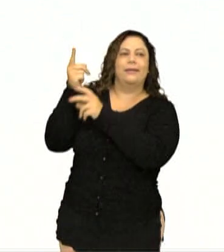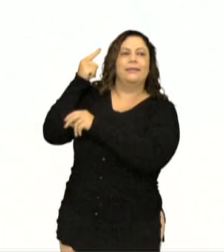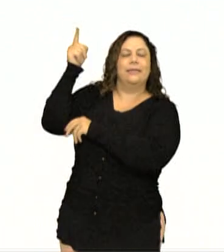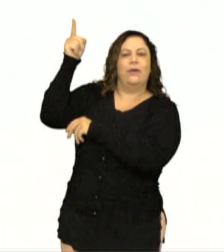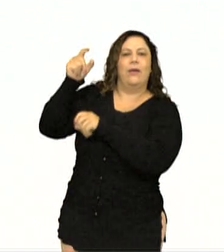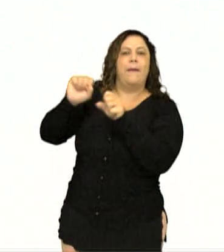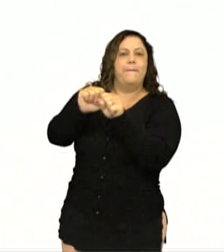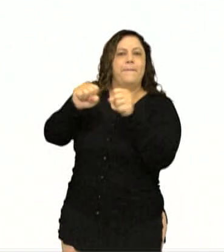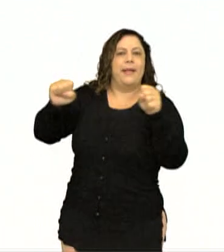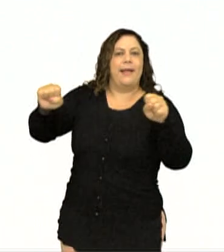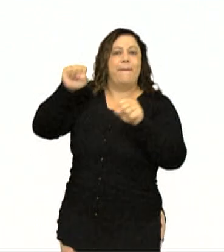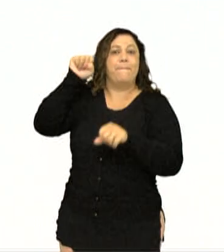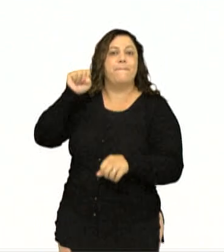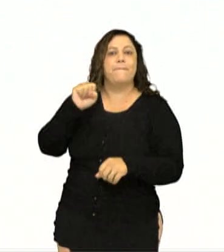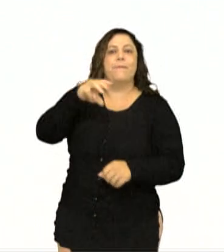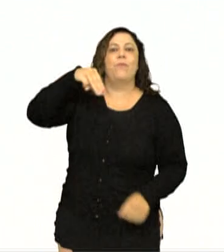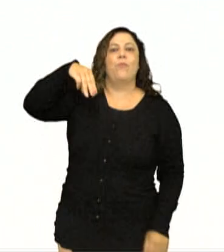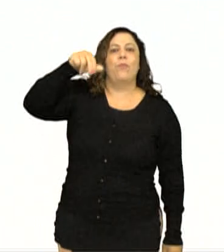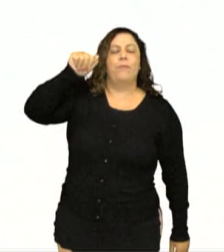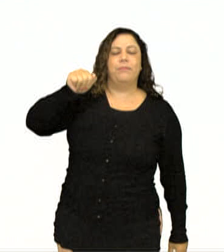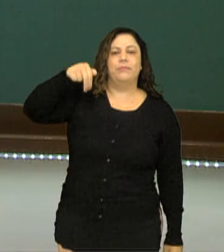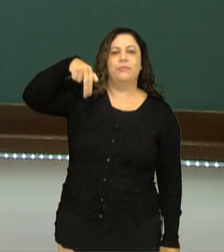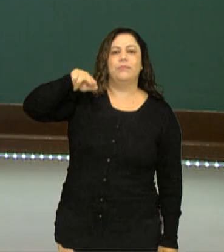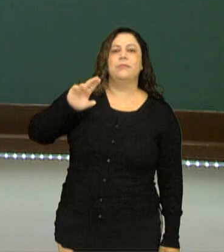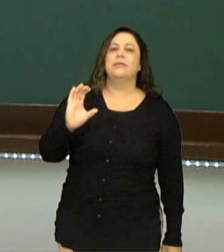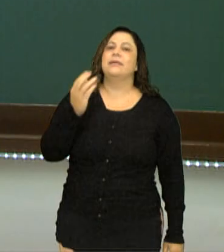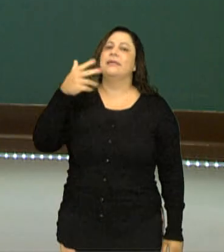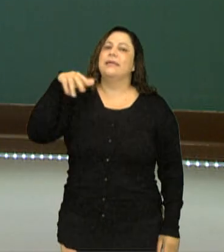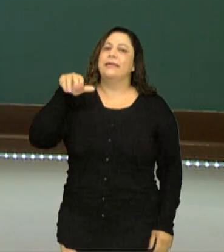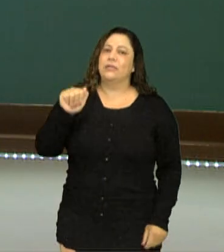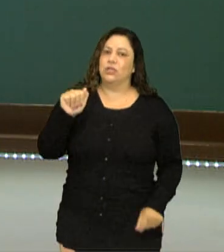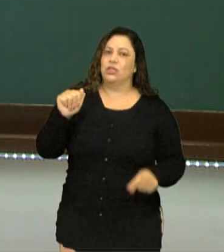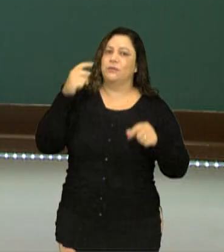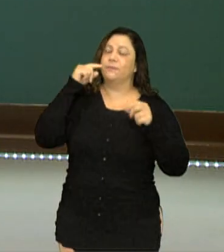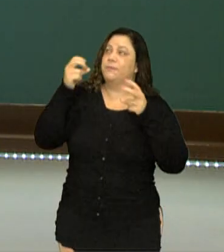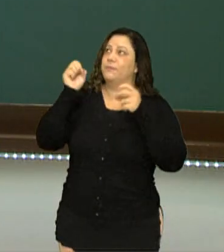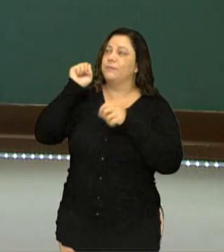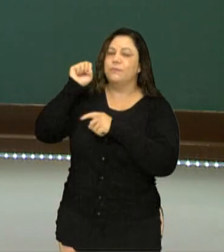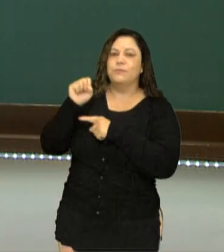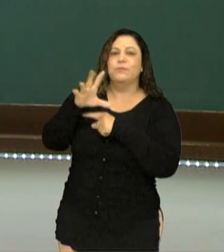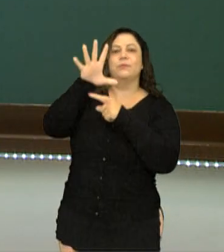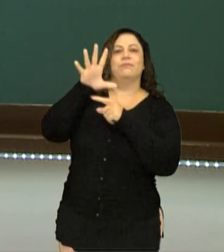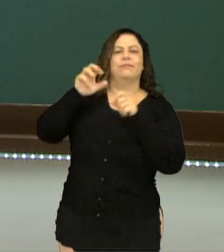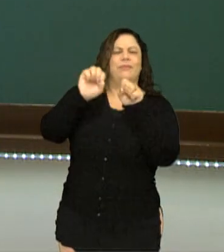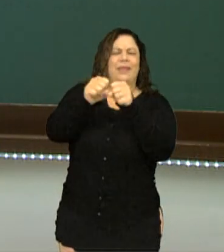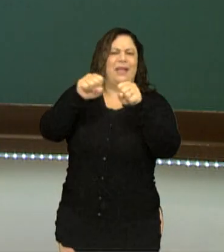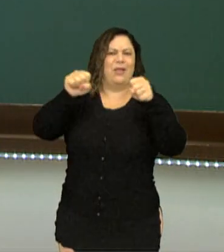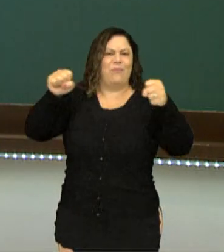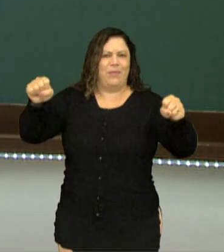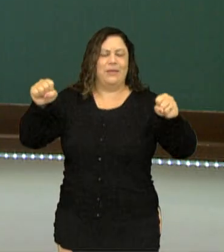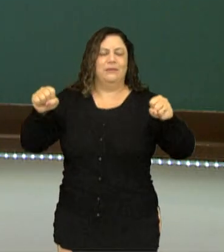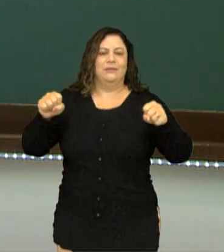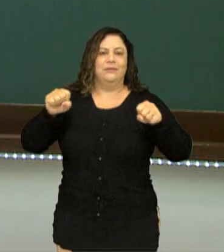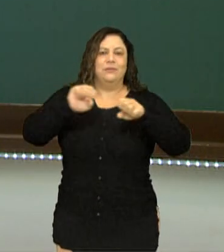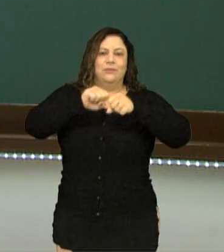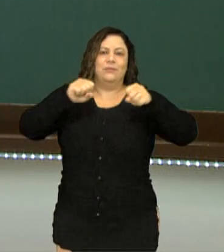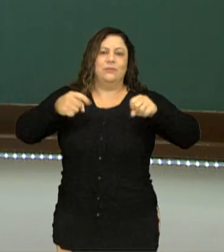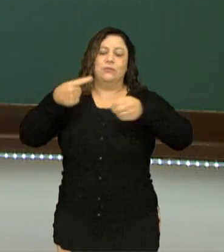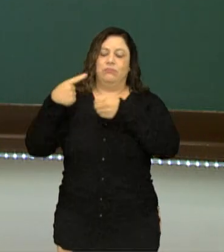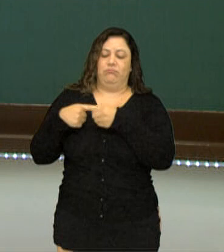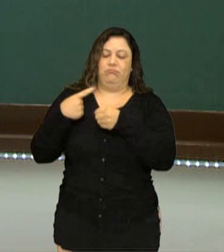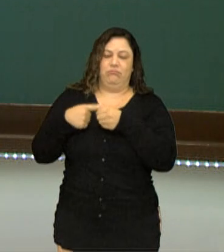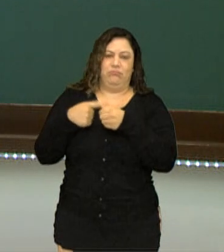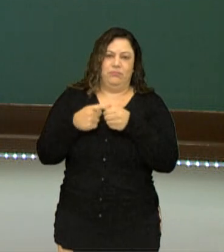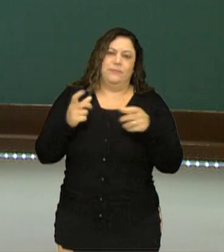expansão da mancha urbana. É um processo de aumento dessa área urbanizada. Uma área que era